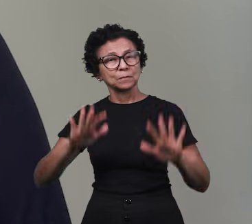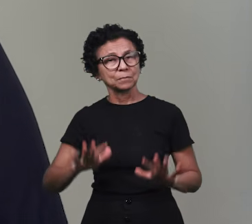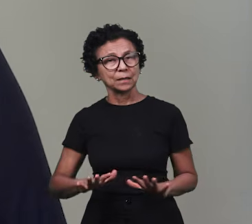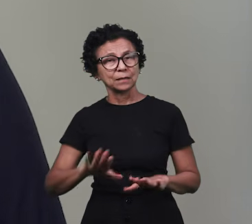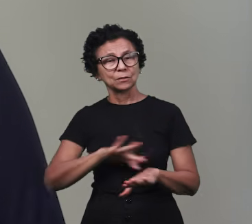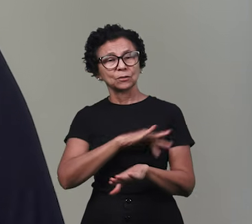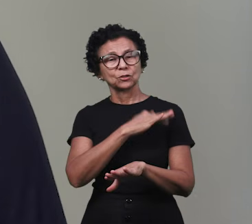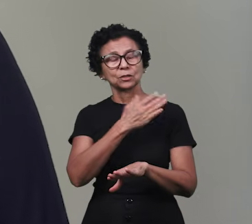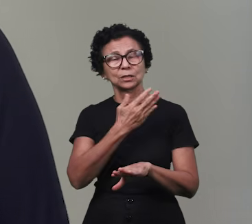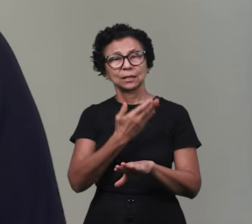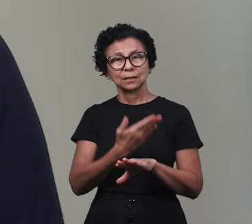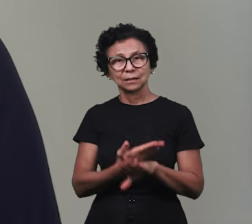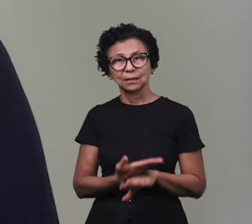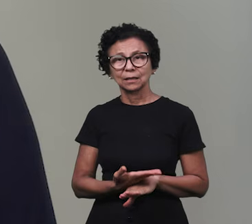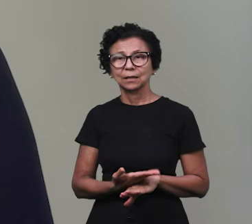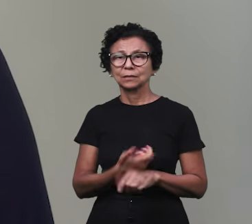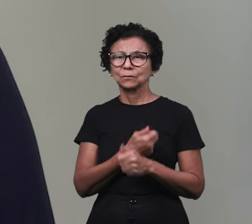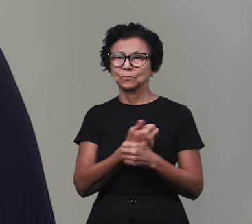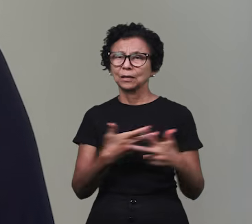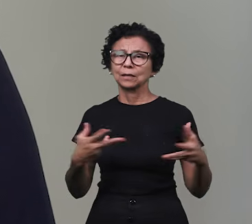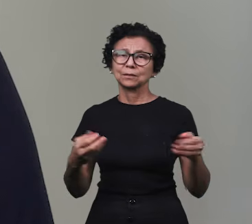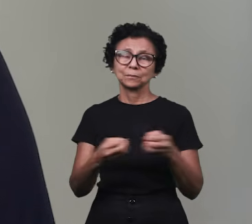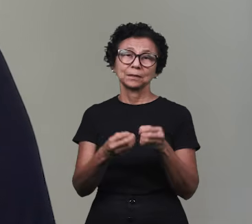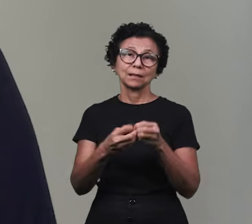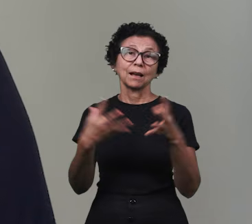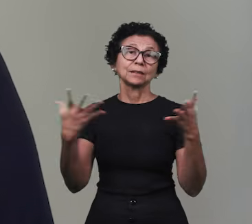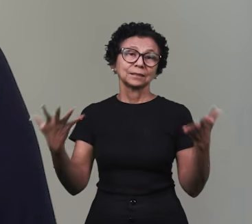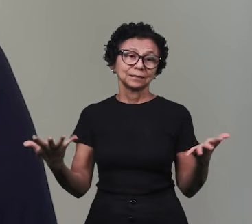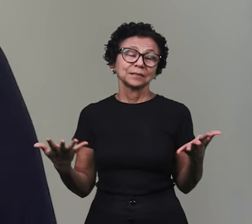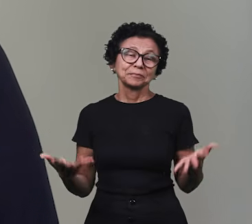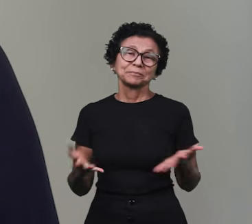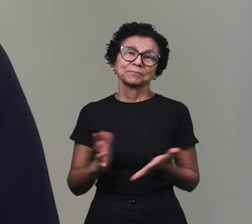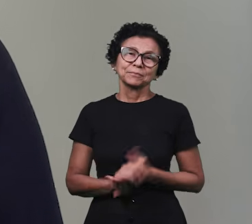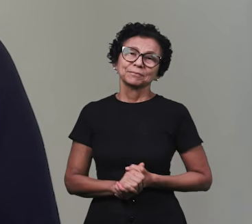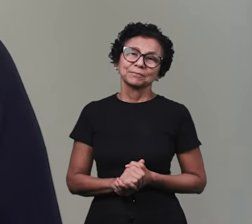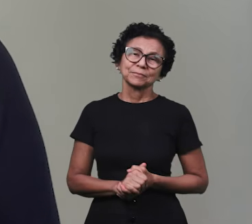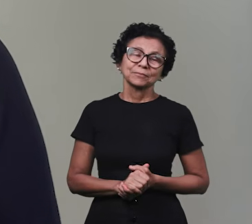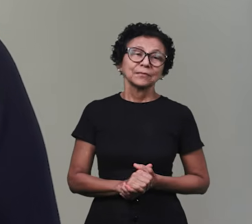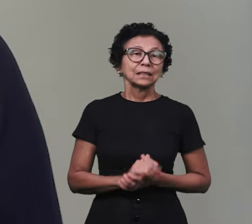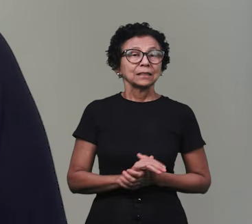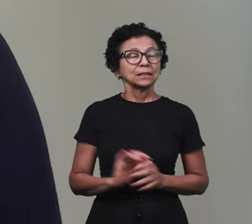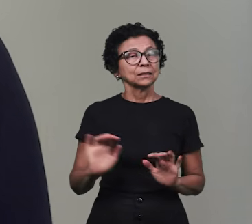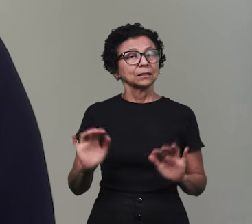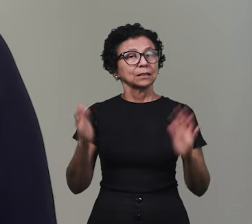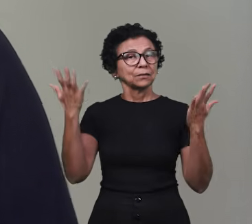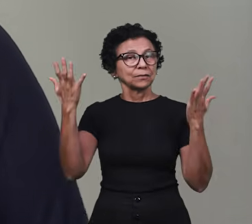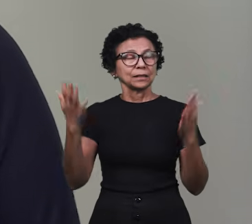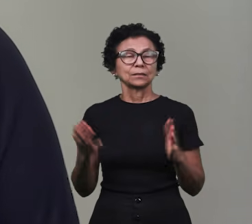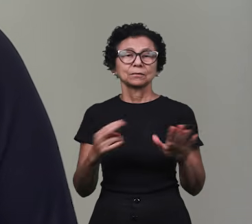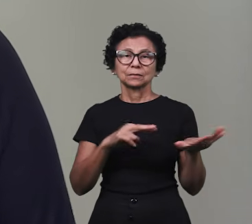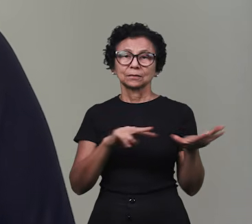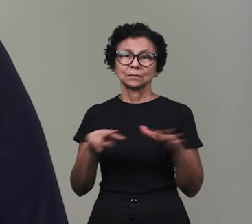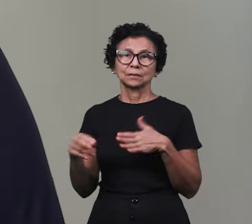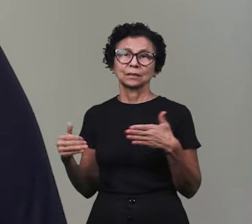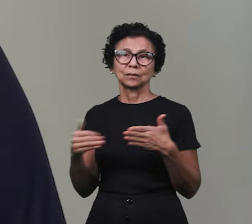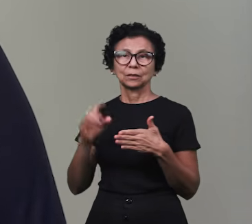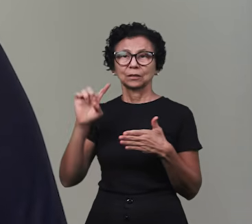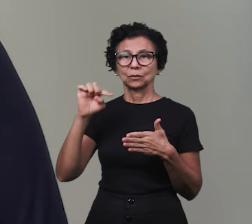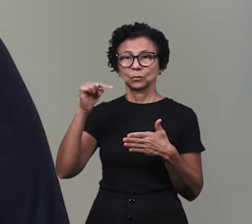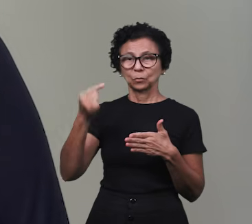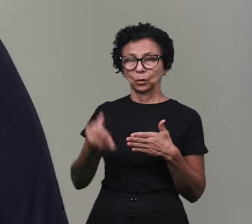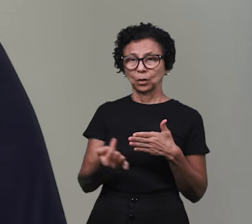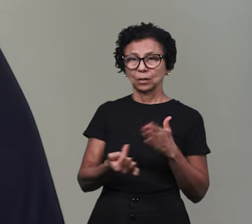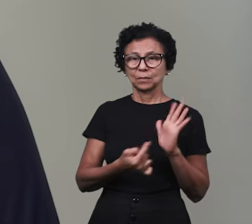alcançadas durante todo o dia e as muitas maravilhas operadas. Louvado seja o nome do Senhor. E estes foram os eventos dessa